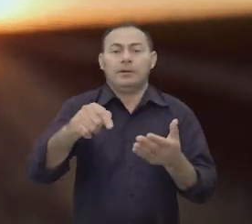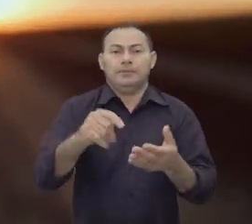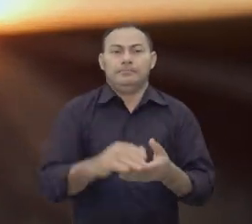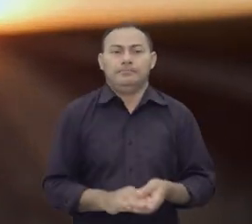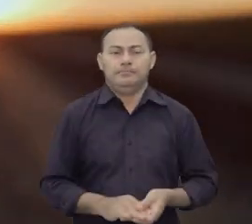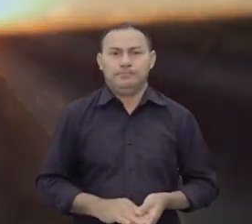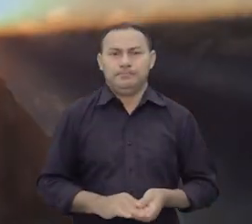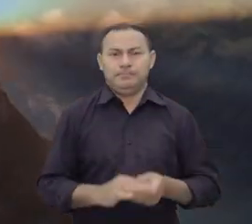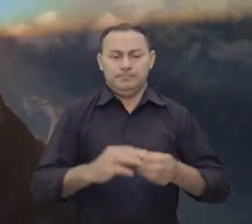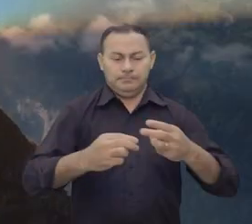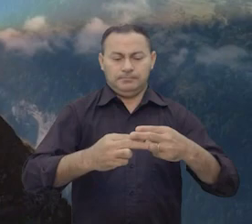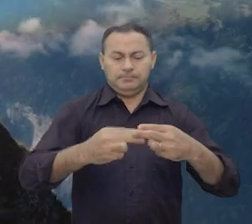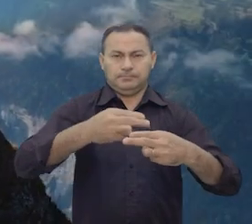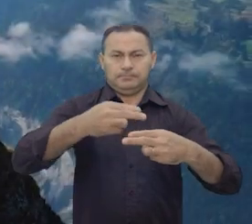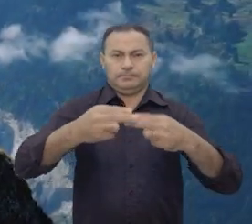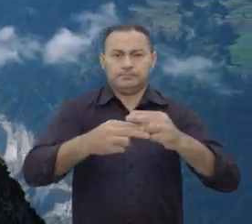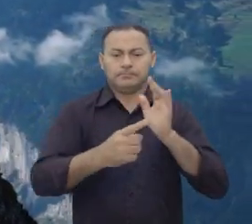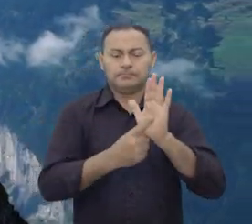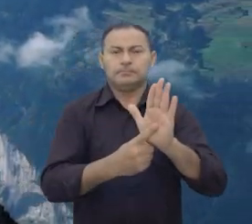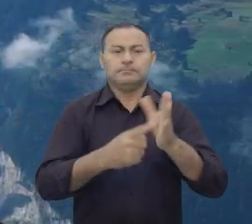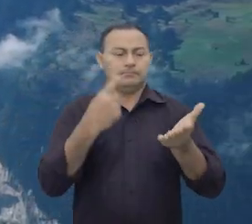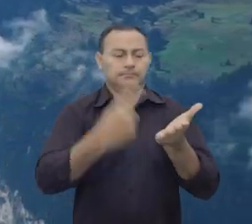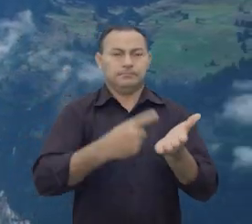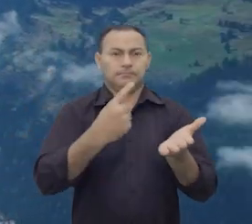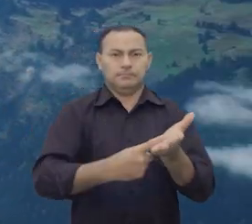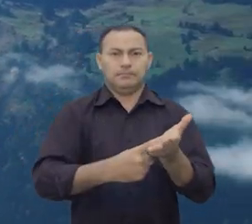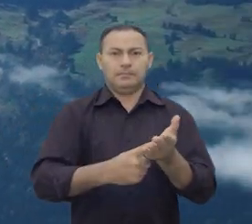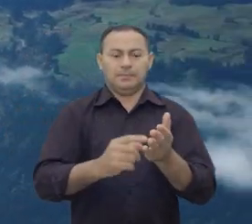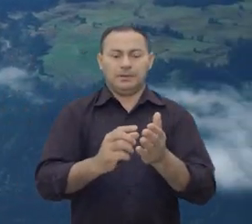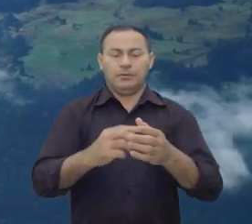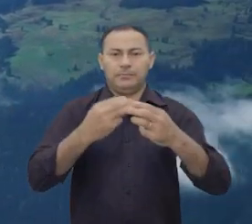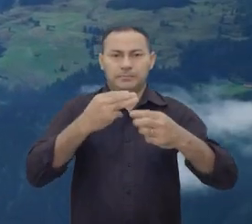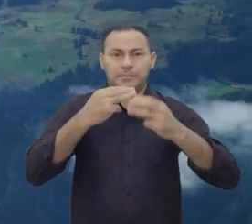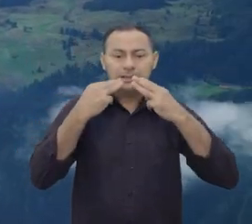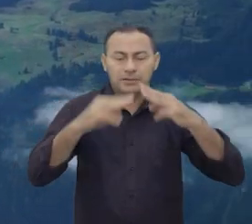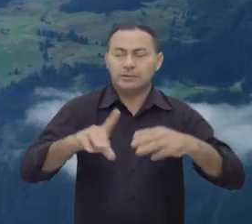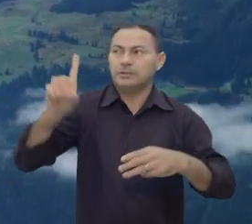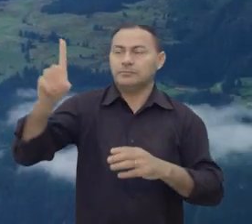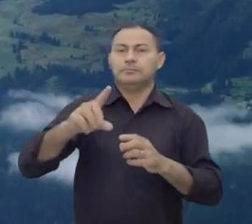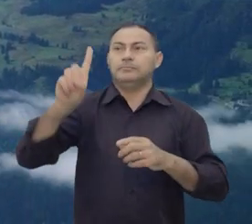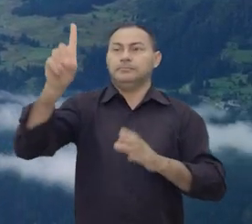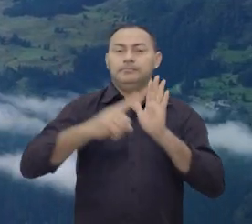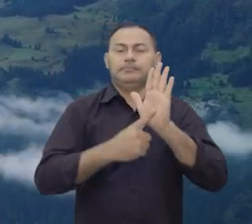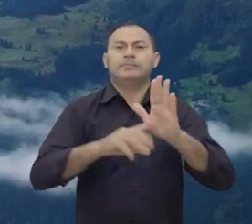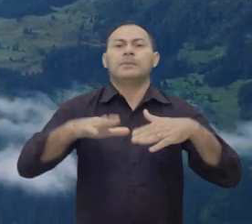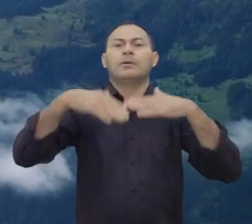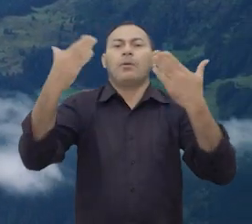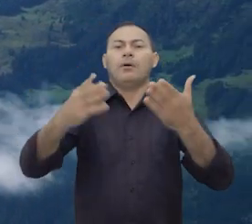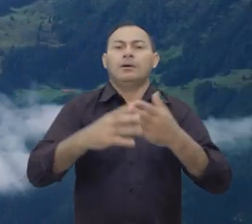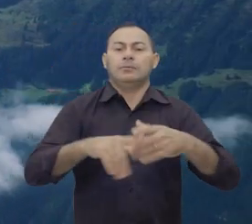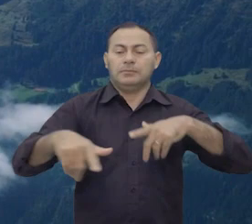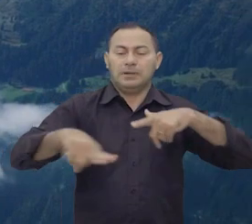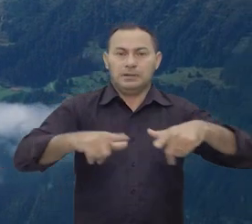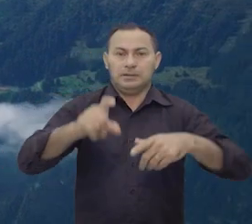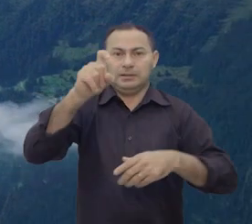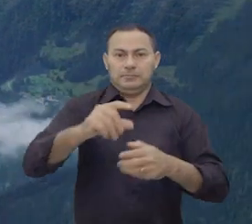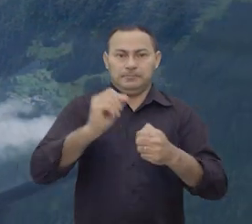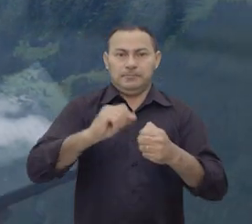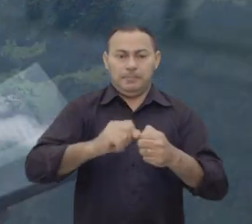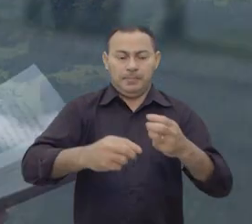é. Neemias nos mostra seu comprometimento com a obra de Deus quando Deus revela qual é a obra a ser